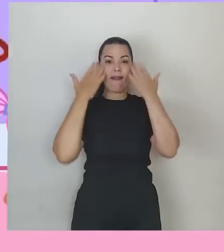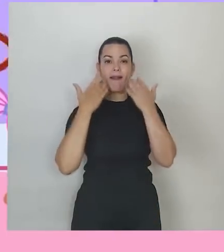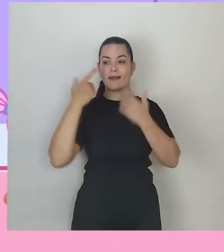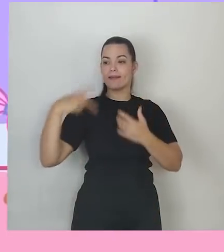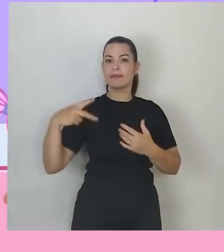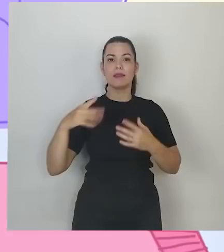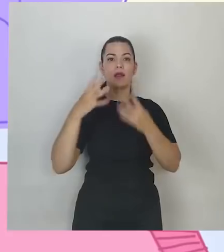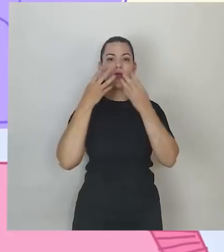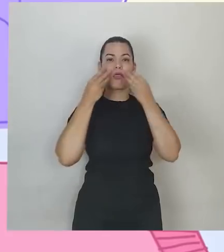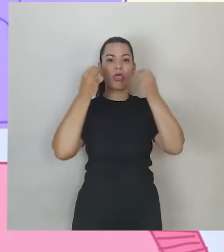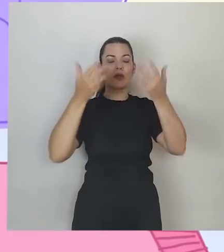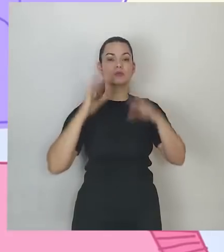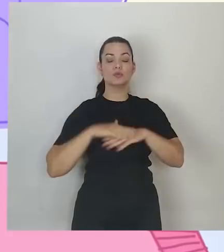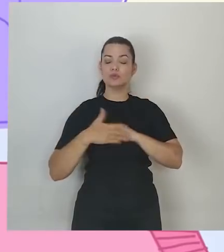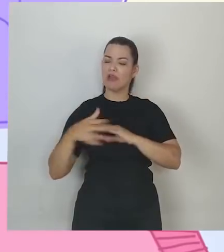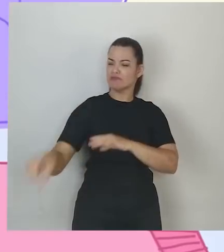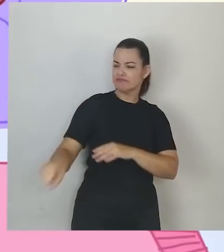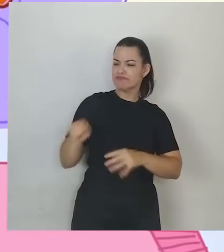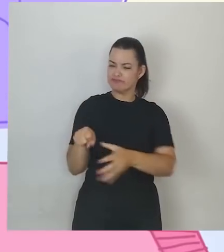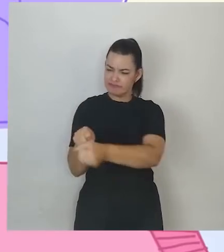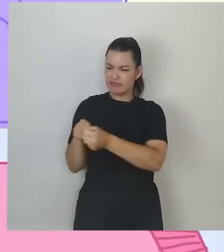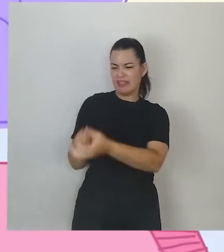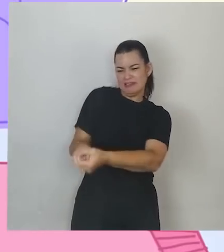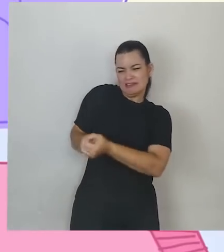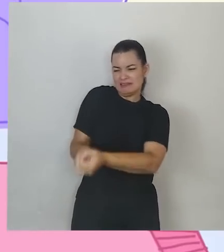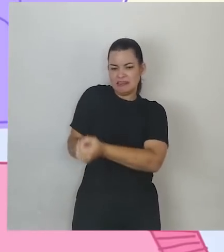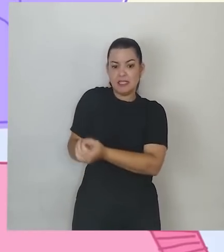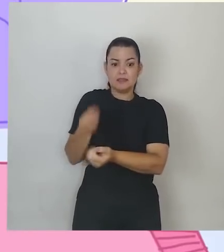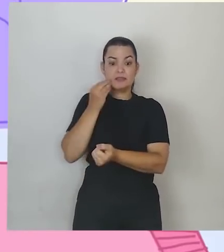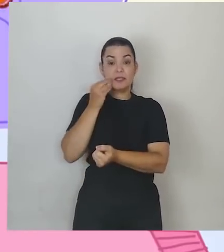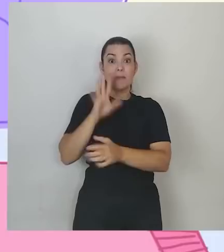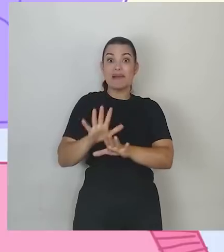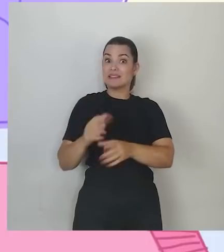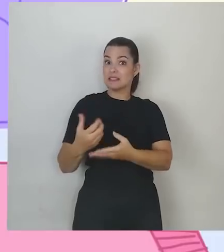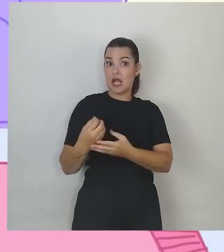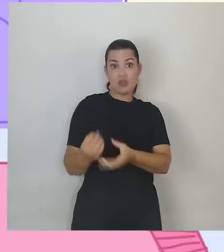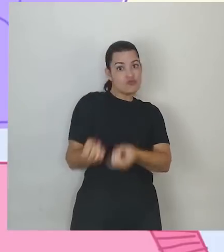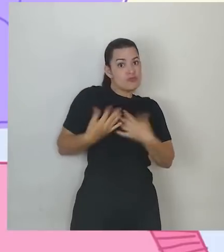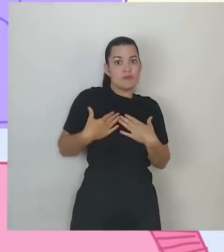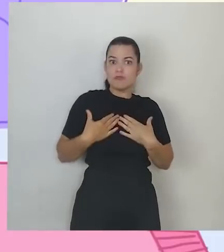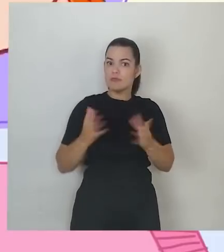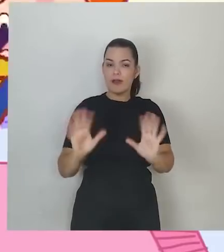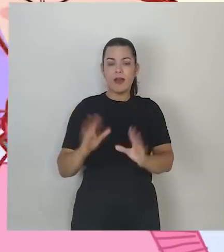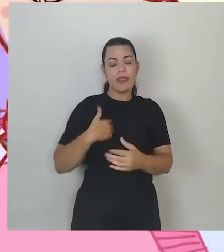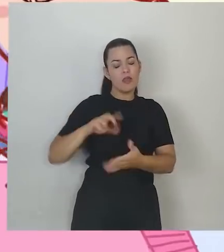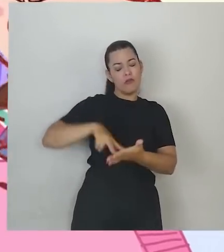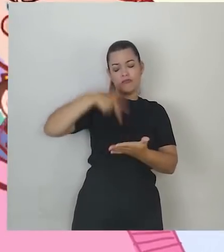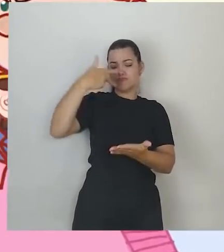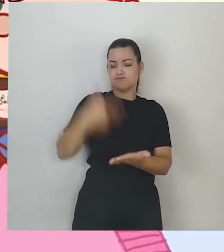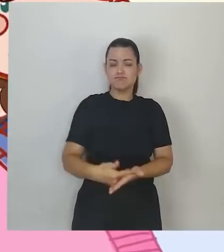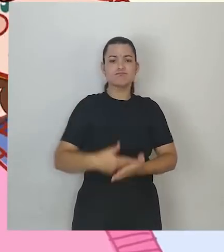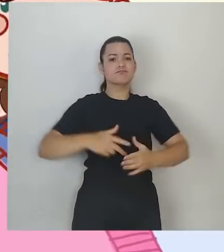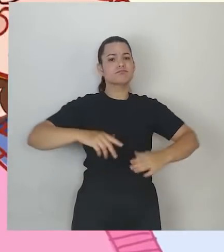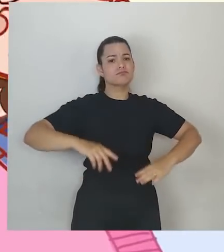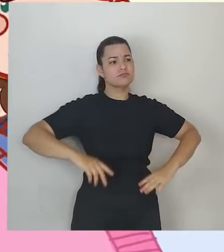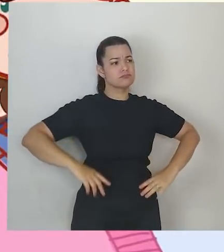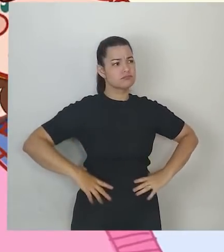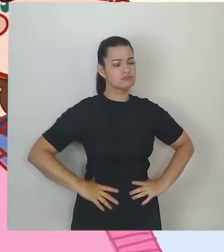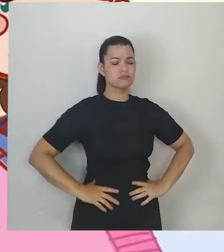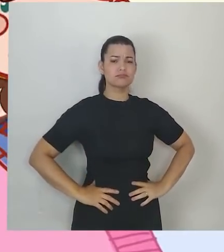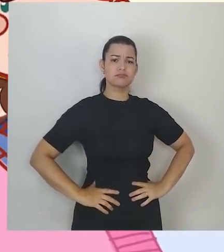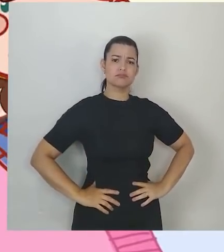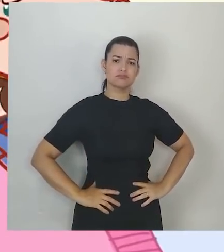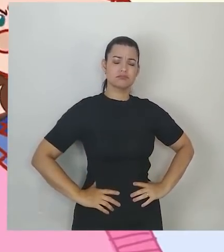tudo. Então eu tentei pegar a Nina, mas o Dani não soltava e eu acabei caindo no chão.